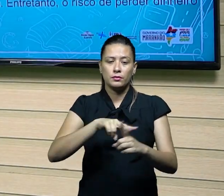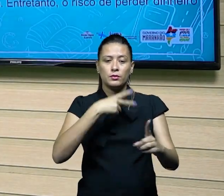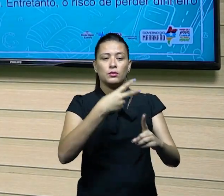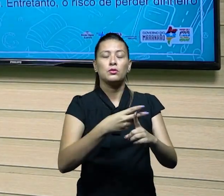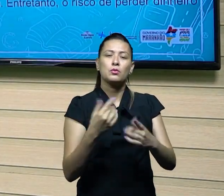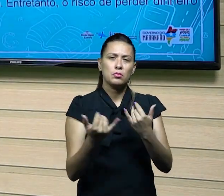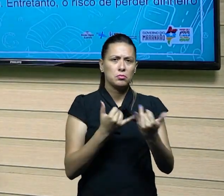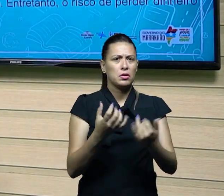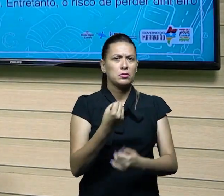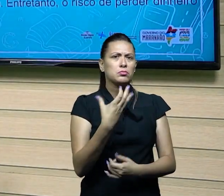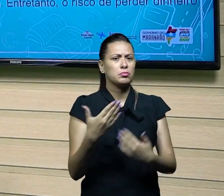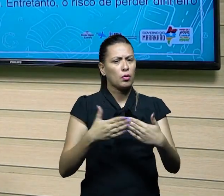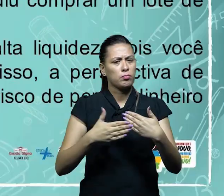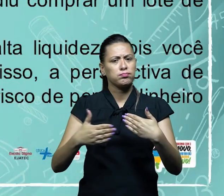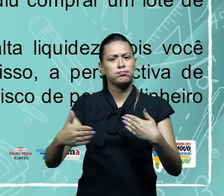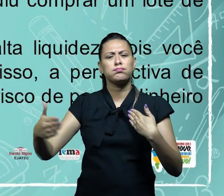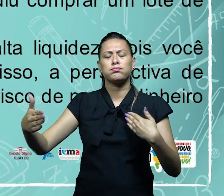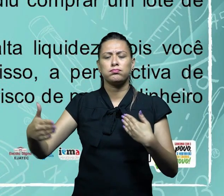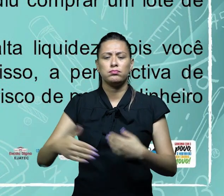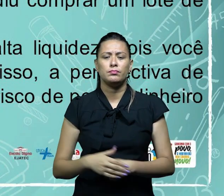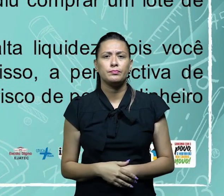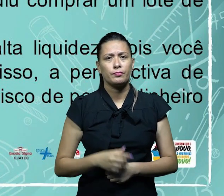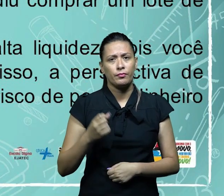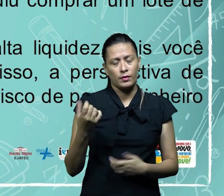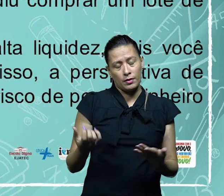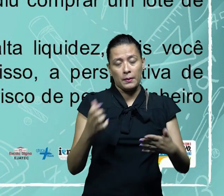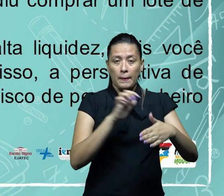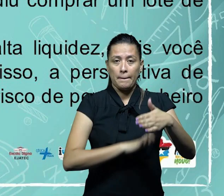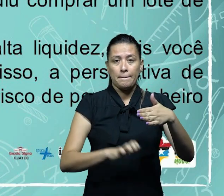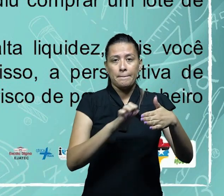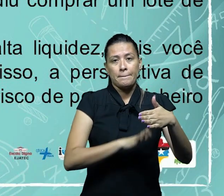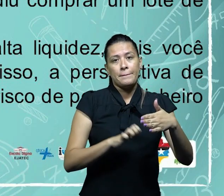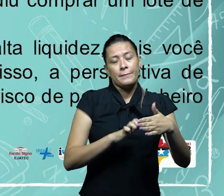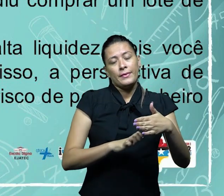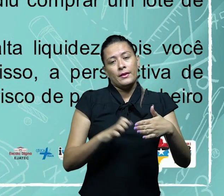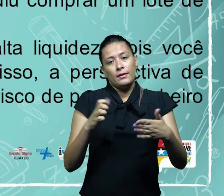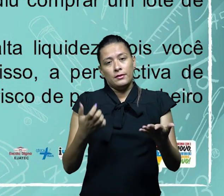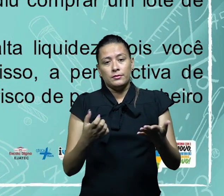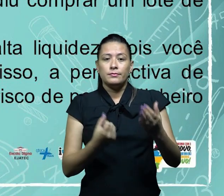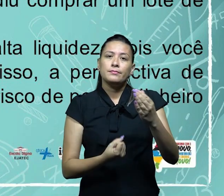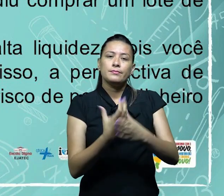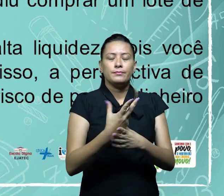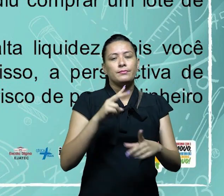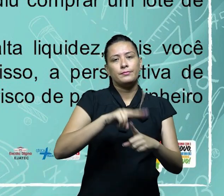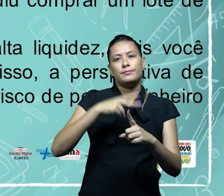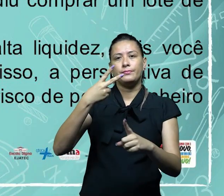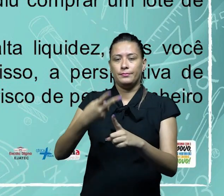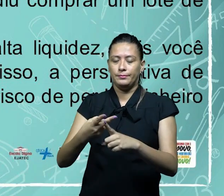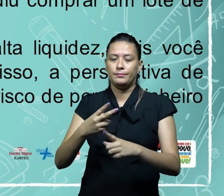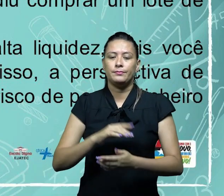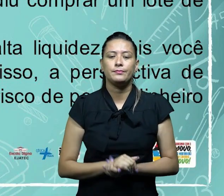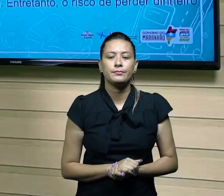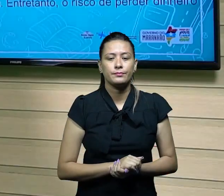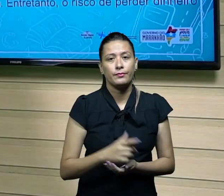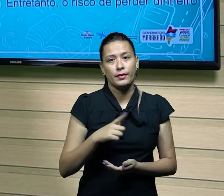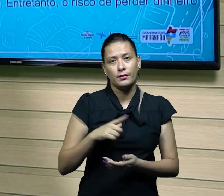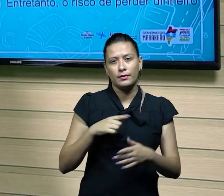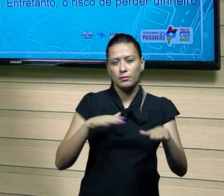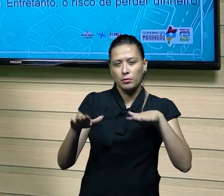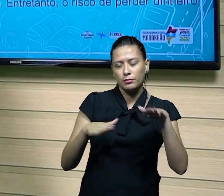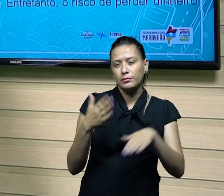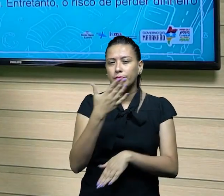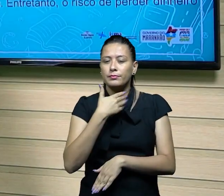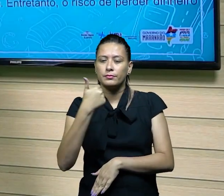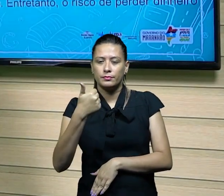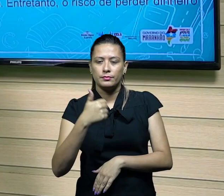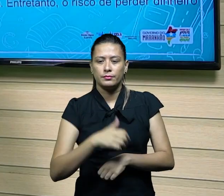certinho, eu tenho um rendimento maior a longo prazo, certo? Entretanto, o risco de perder dinheiro também é grande. Se aquela empresa começa a ter prejuízos, começa a